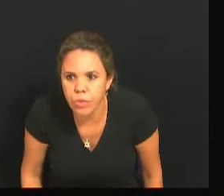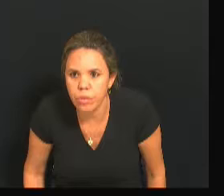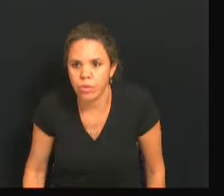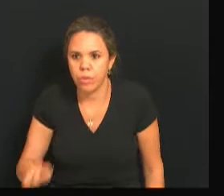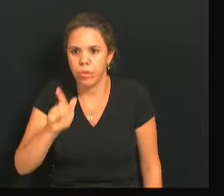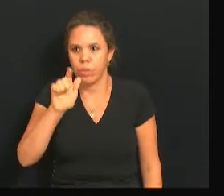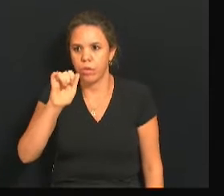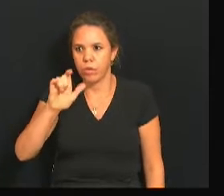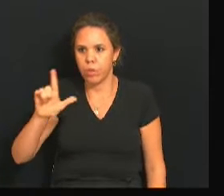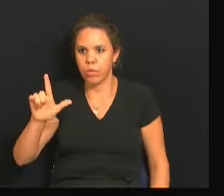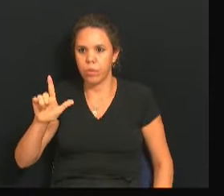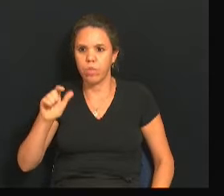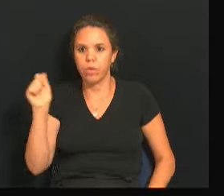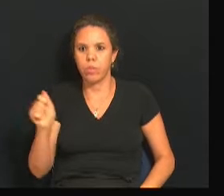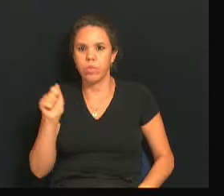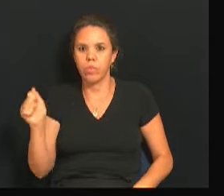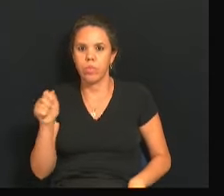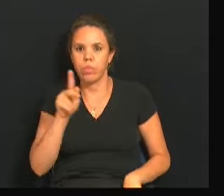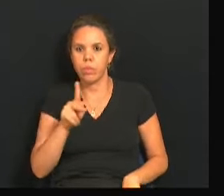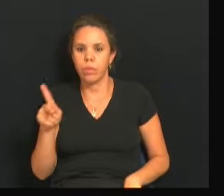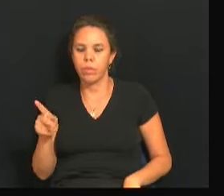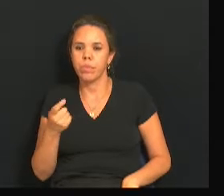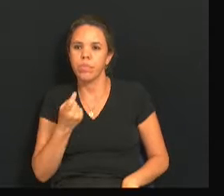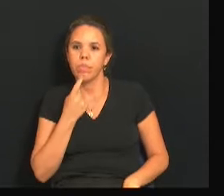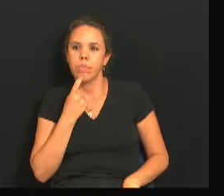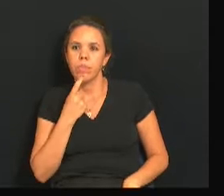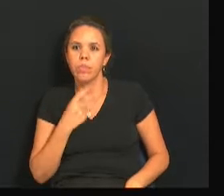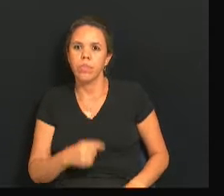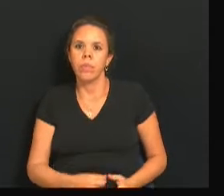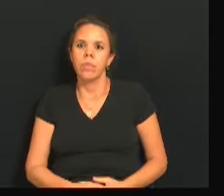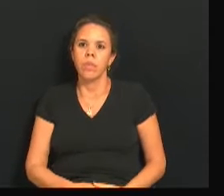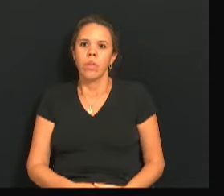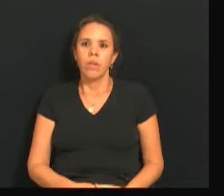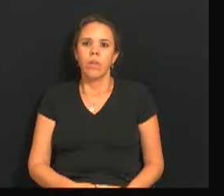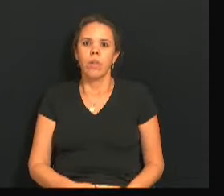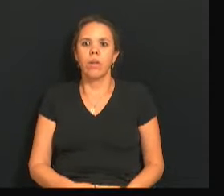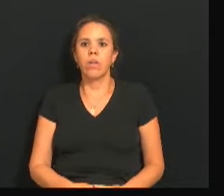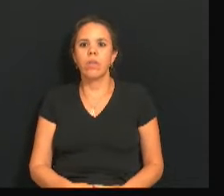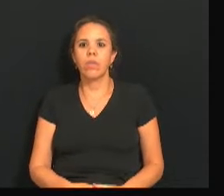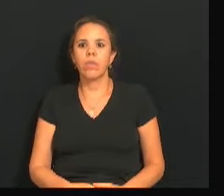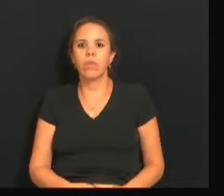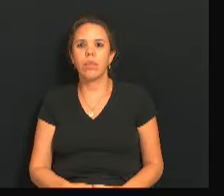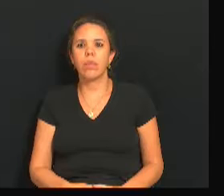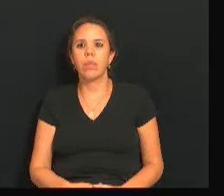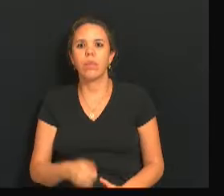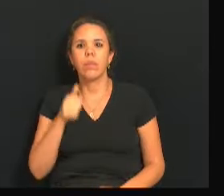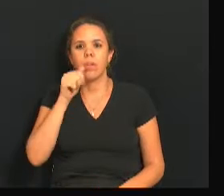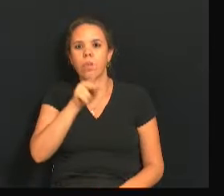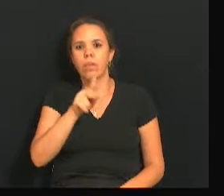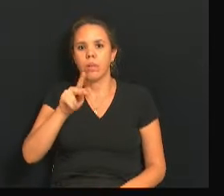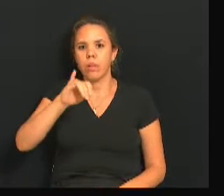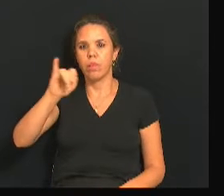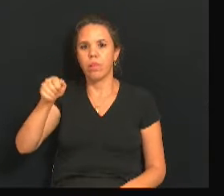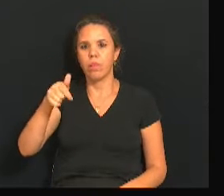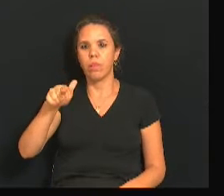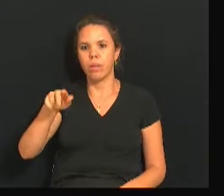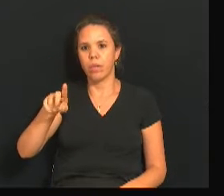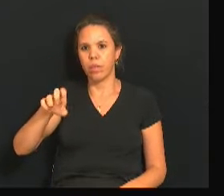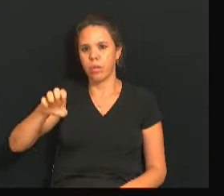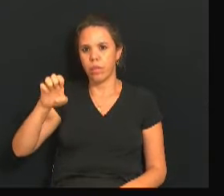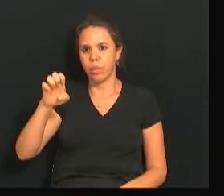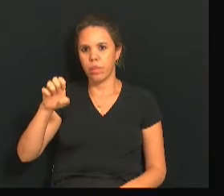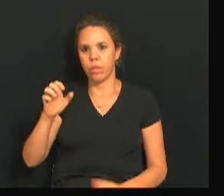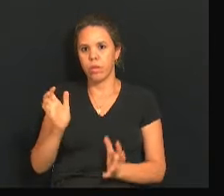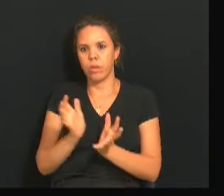da Associação dos Professores Adjuntos de Campinas, está aqui presente também a professora Jaqueline Bisse, do Coletivo das